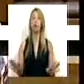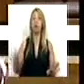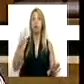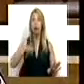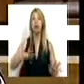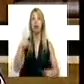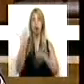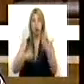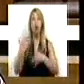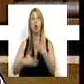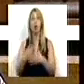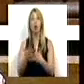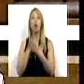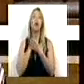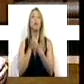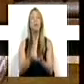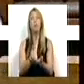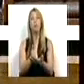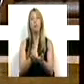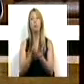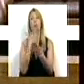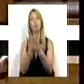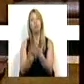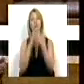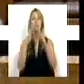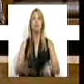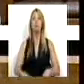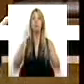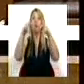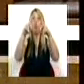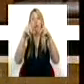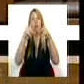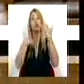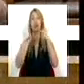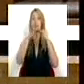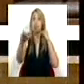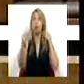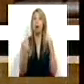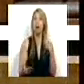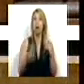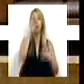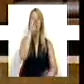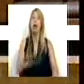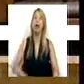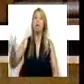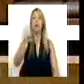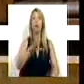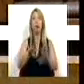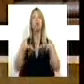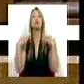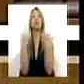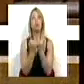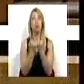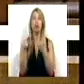querem continuar a contribuir para gerar desenvolvimento com sustentabilidade ambiental,